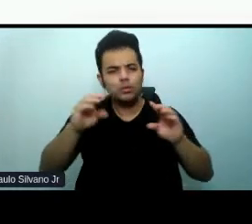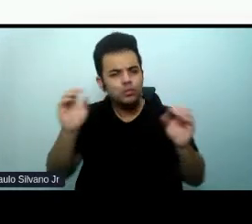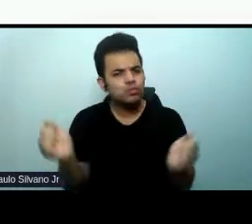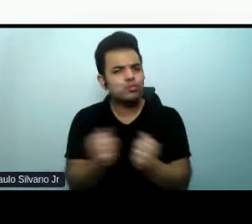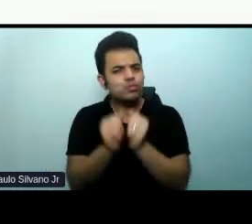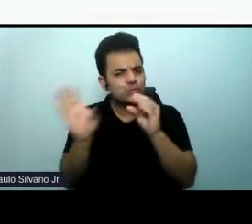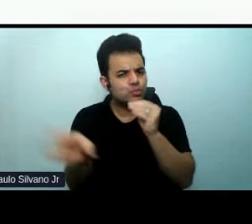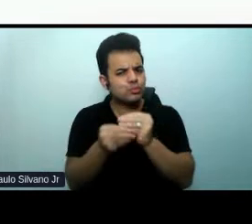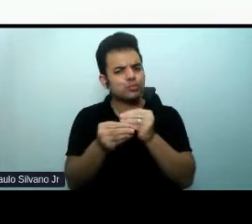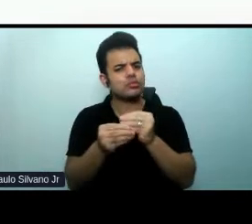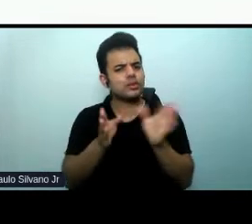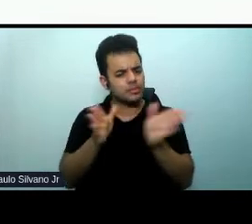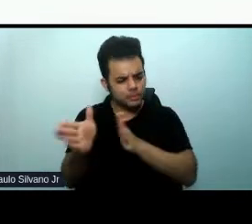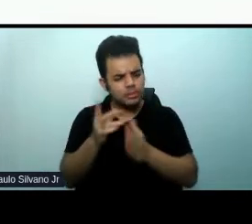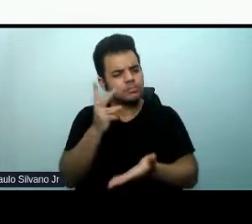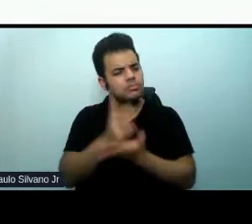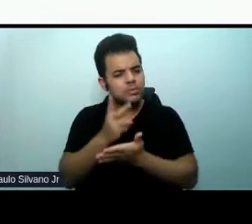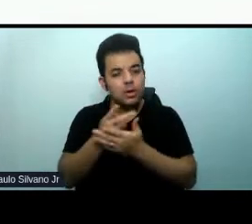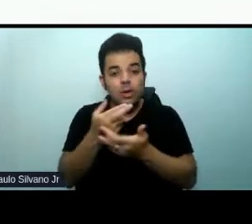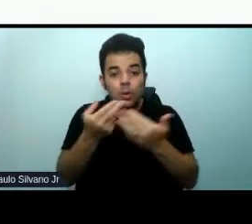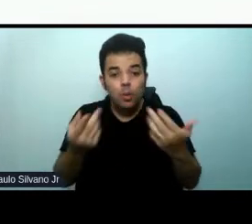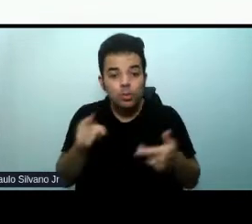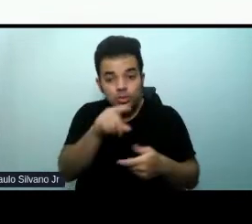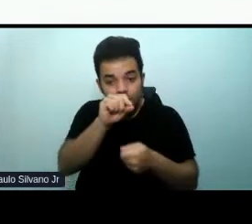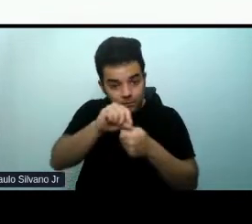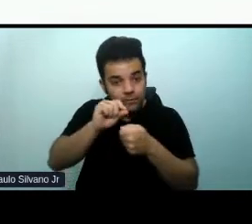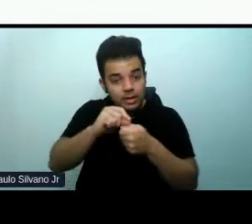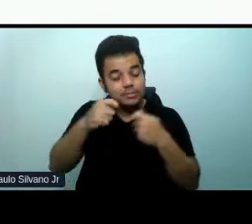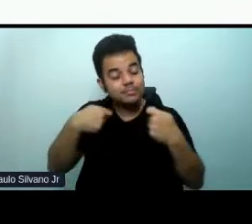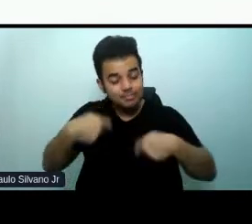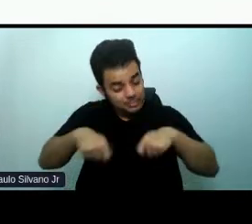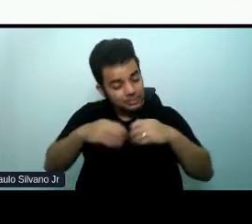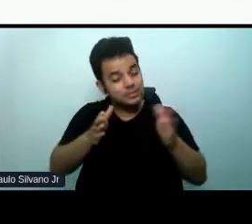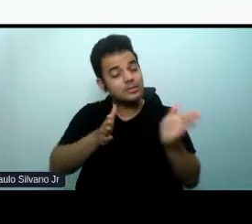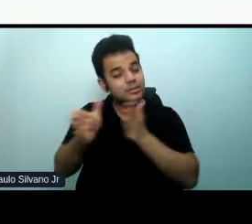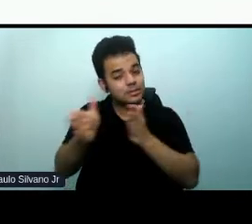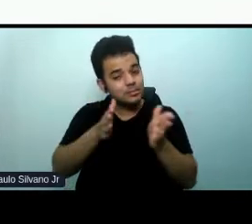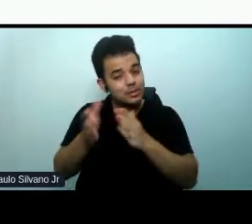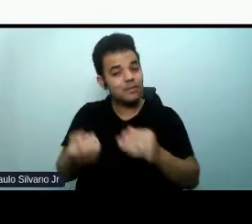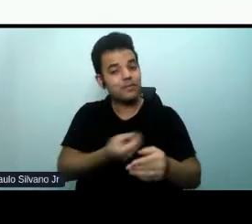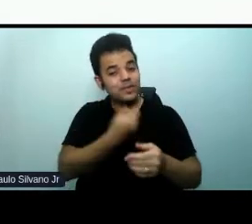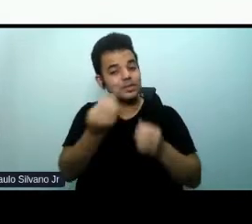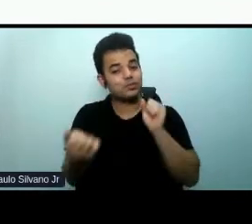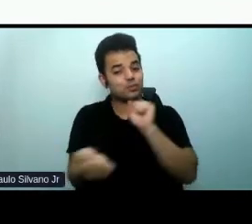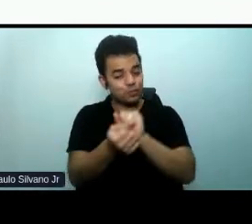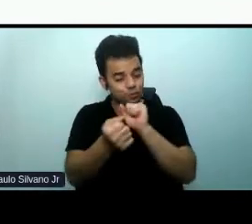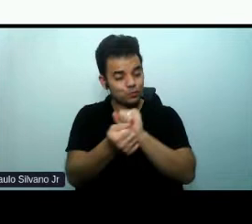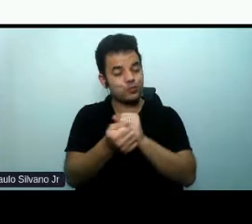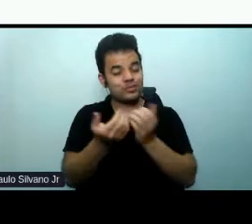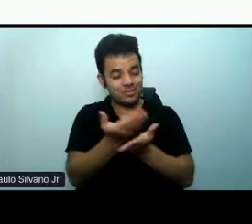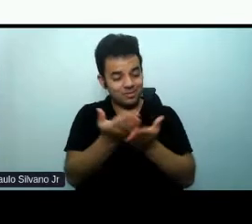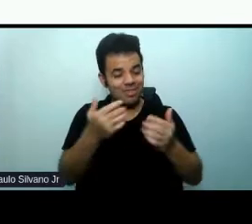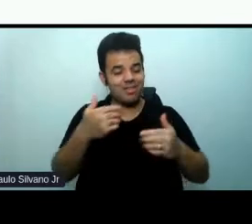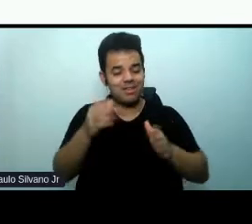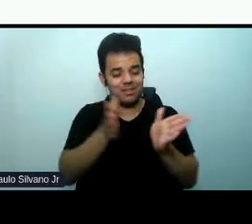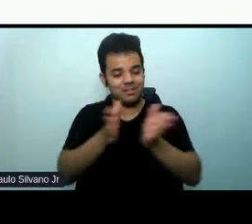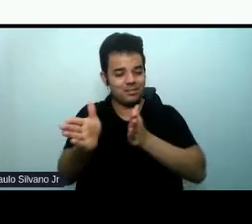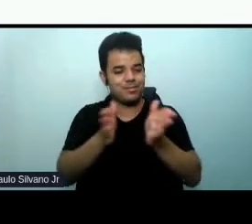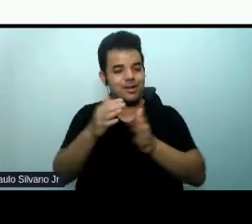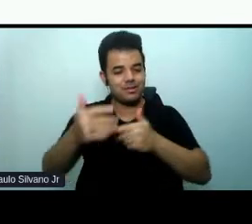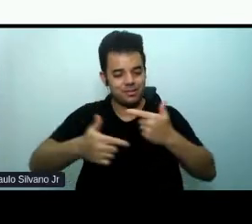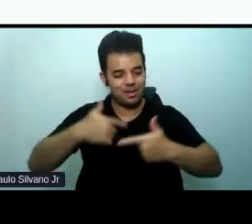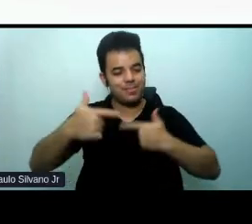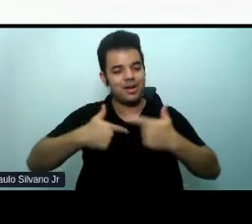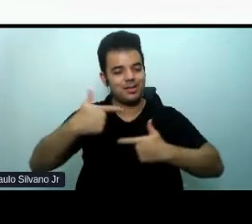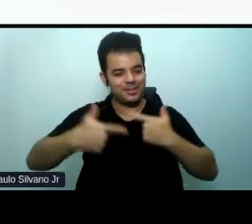você fizer, a acessibilidade tem que estar já presente, né? Então,